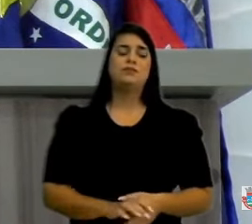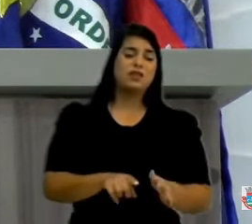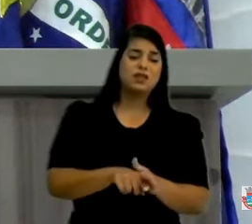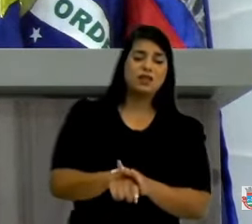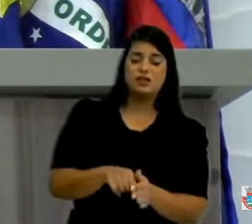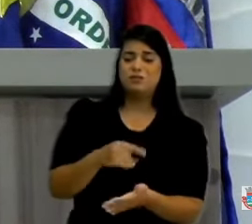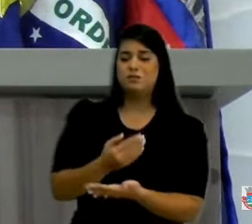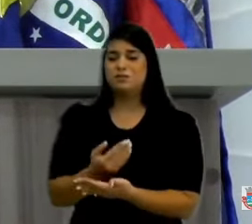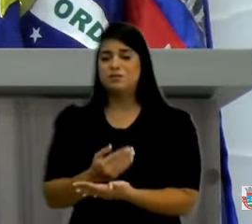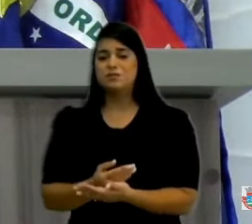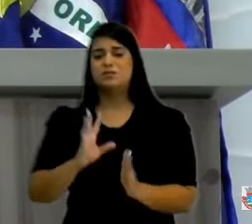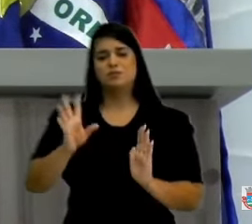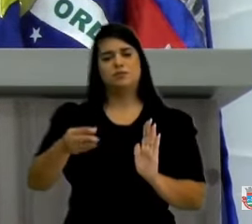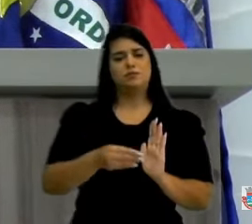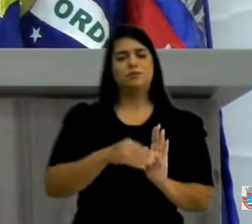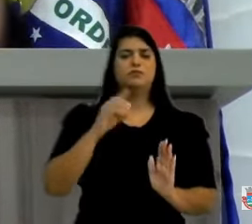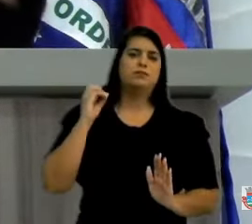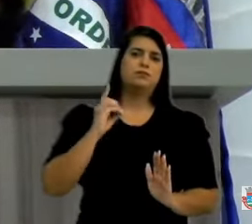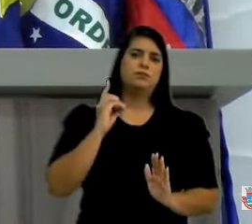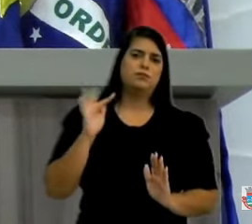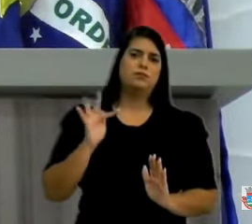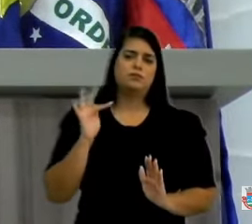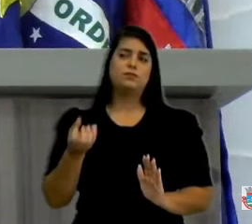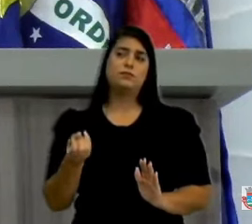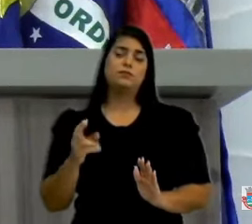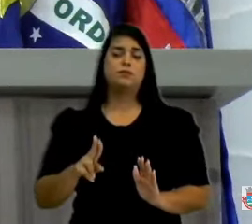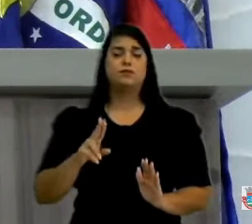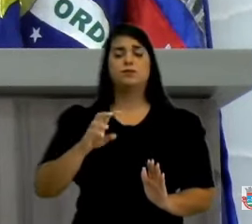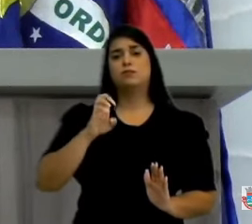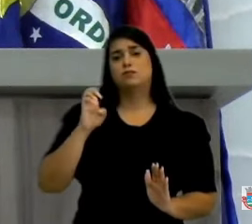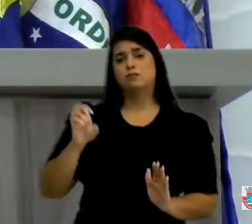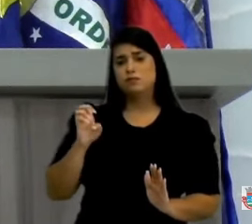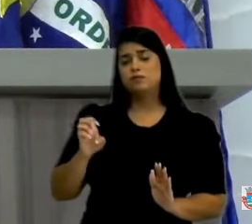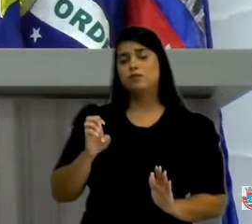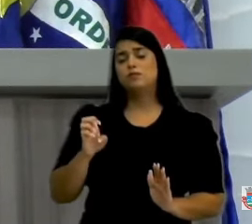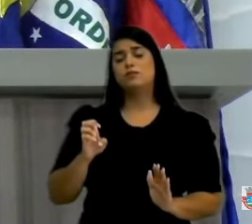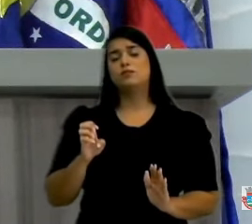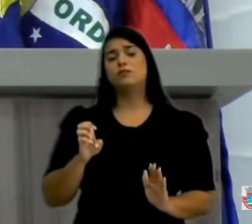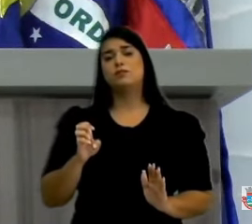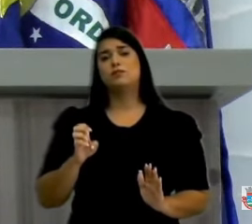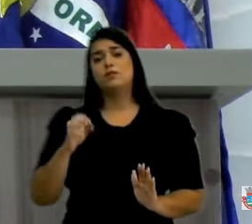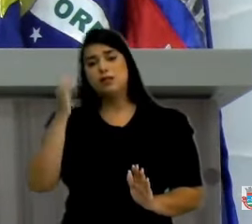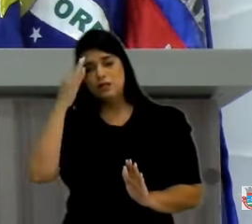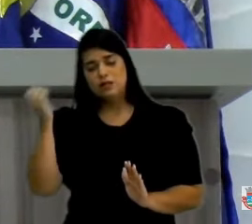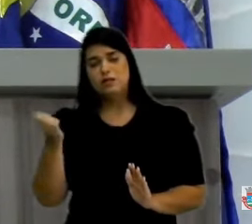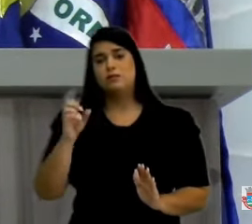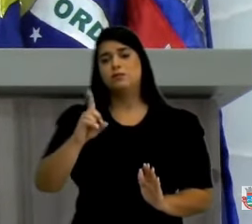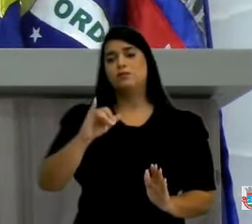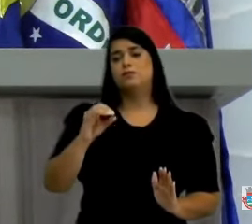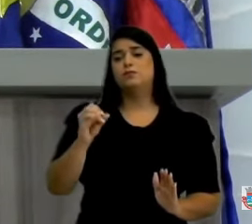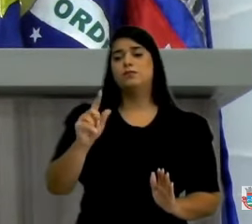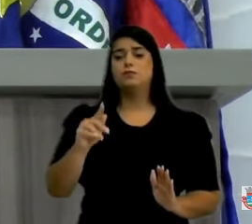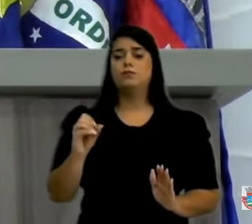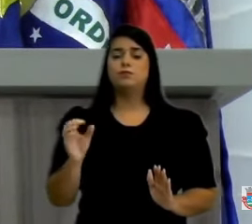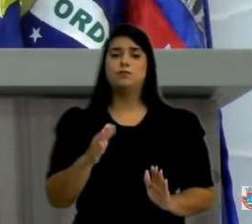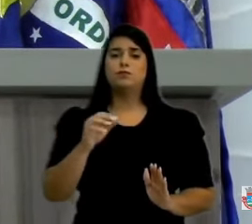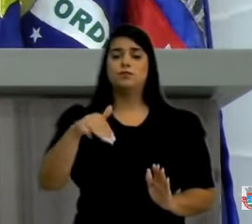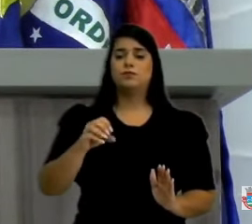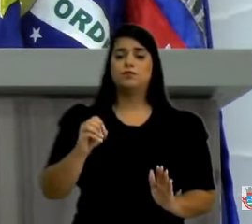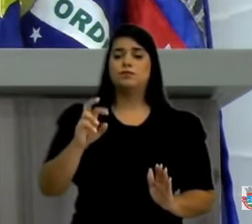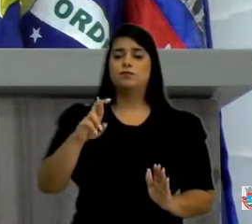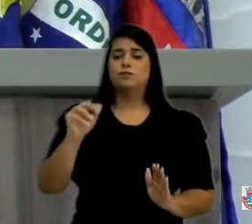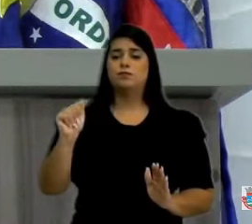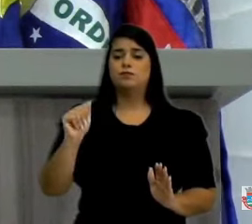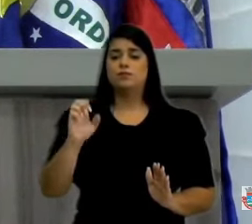de deputado federal e estadual que levou os votos São Bentense, né? A gente sabe que Diogo Moraes tem